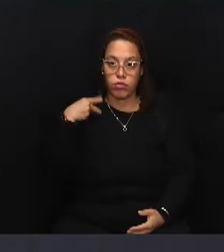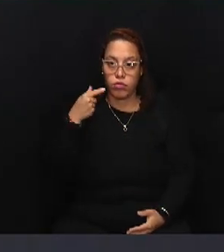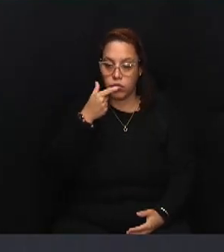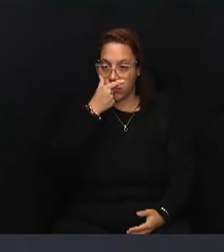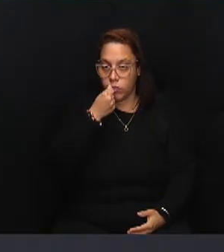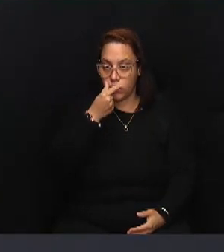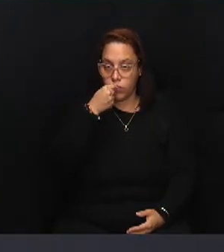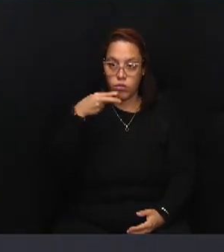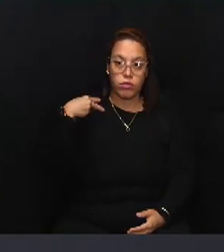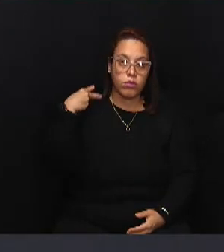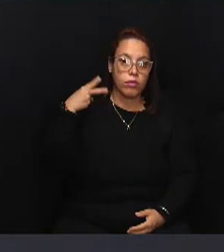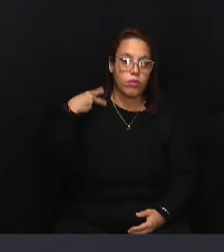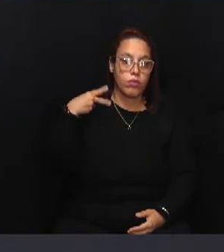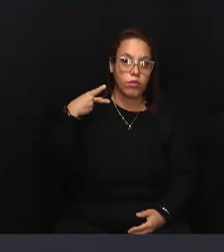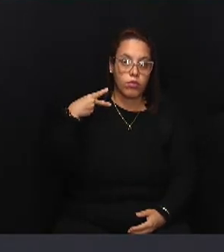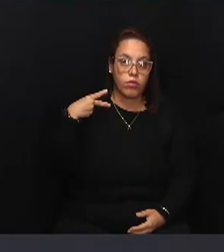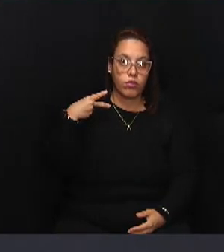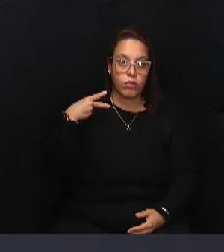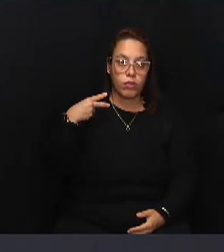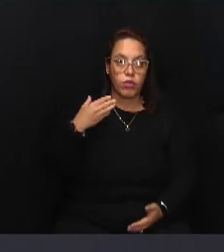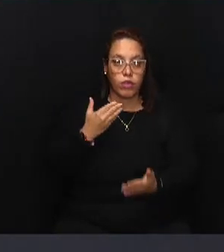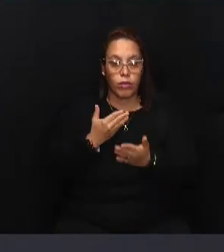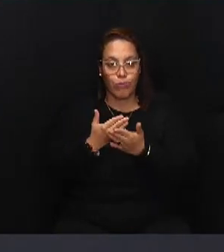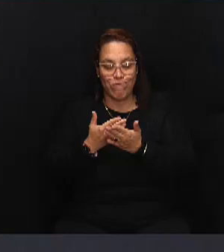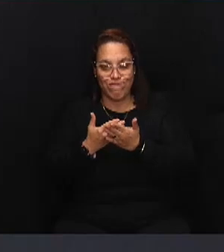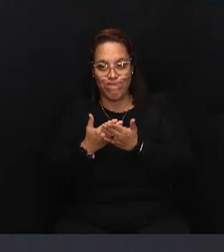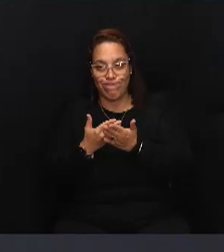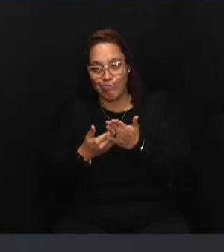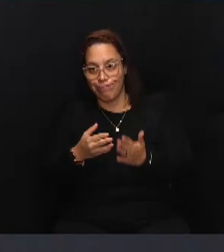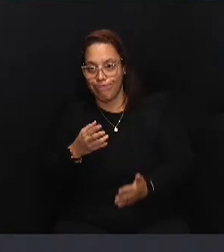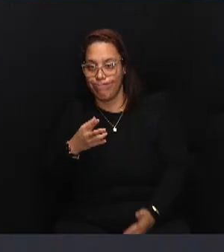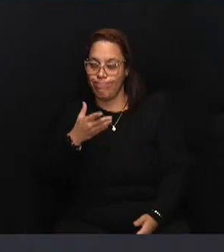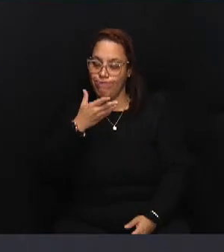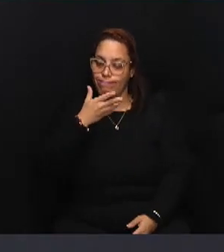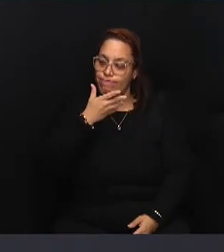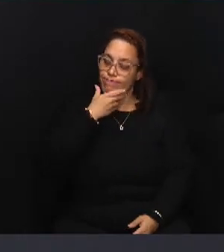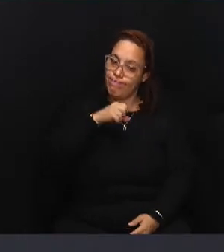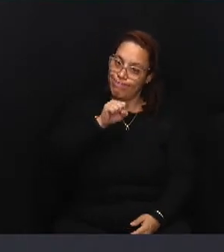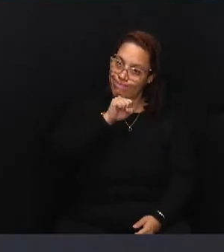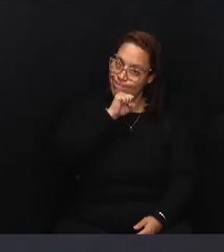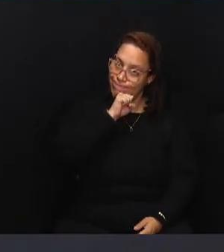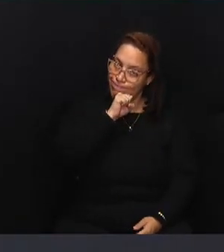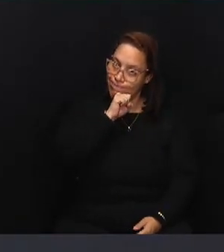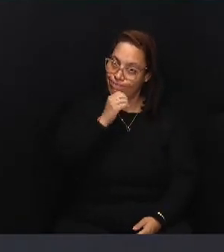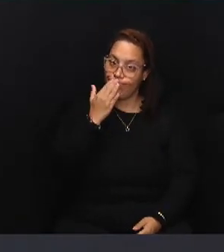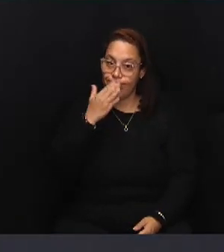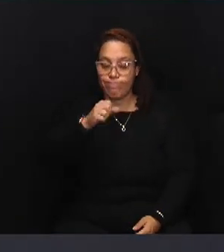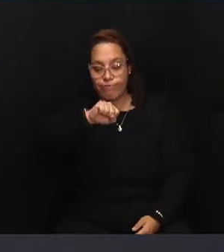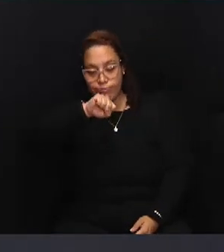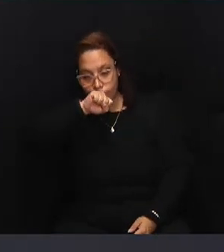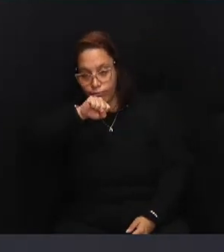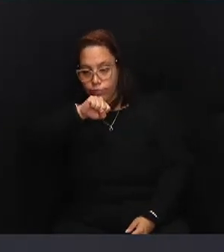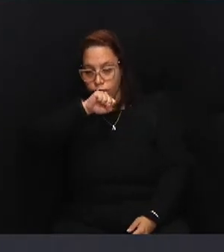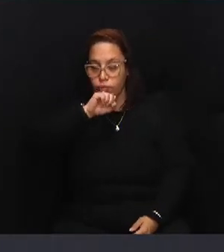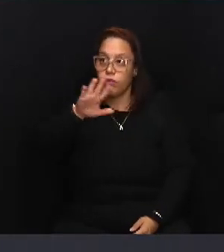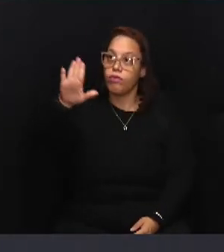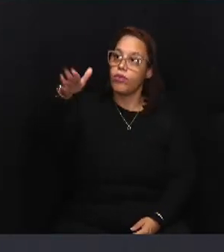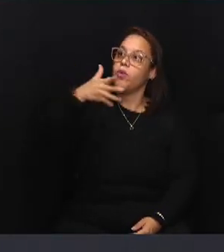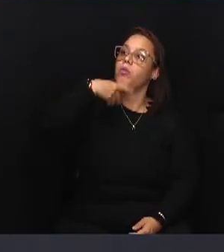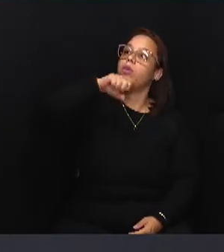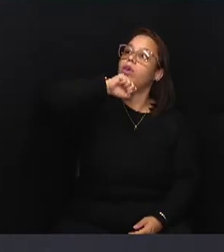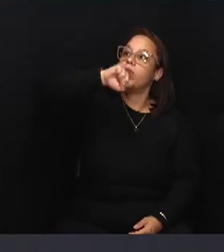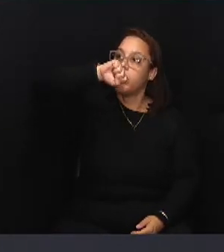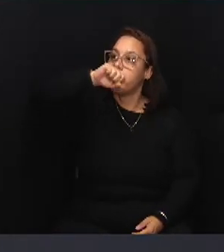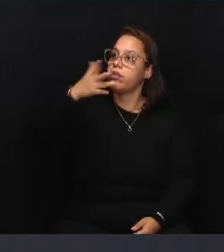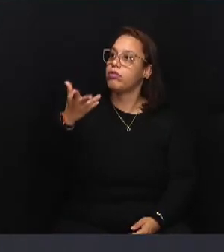Alves, que perdeu o pai recentemente, há 5 anos atrás, até então ele pediu a bênção para o pai. E não